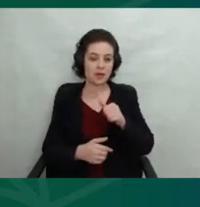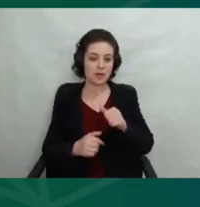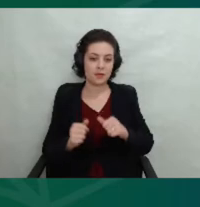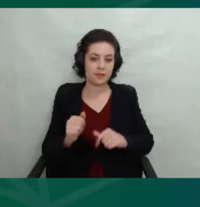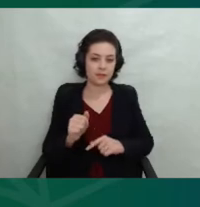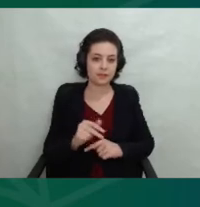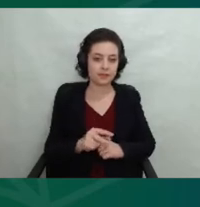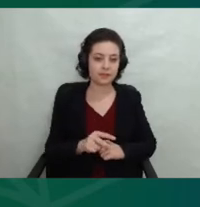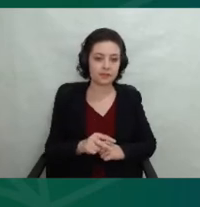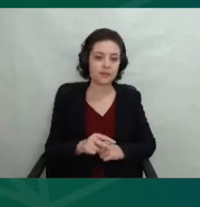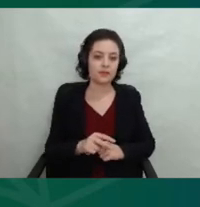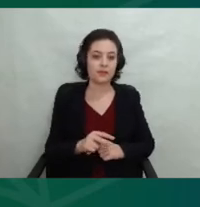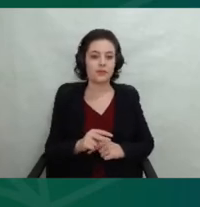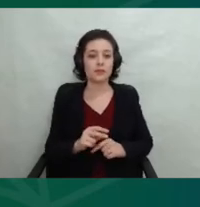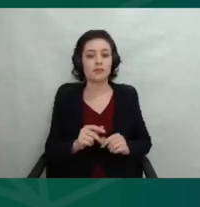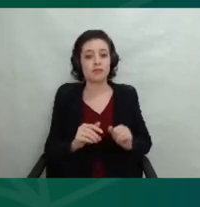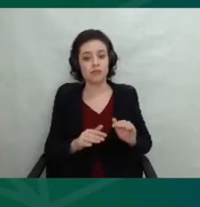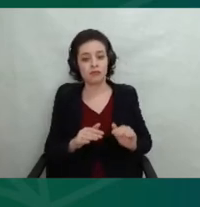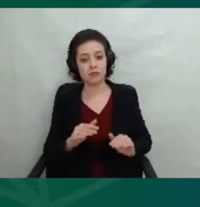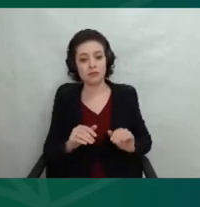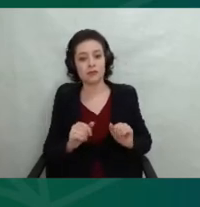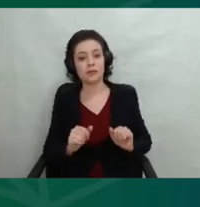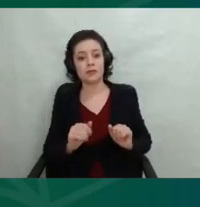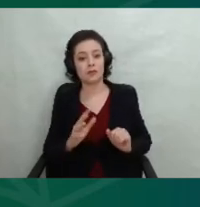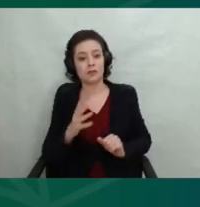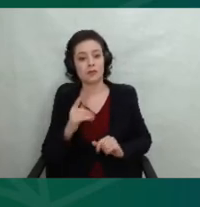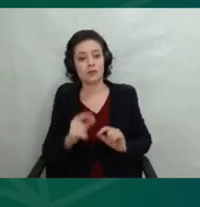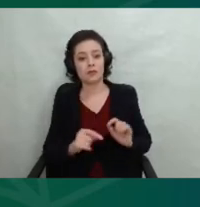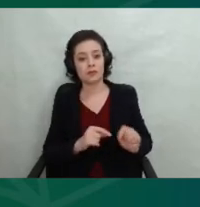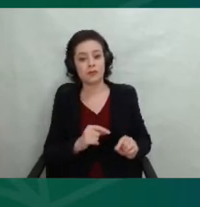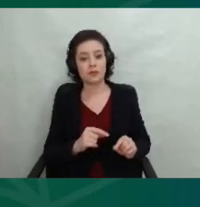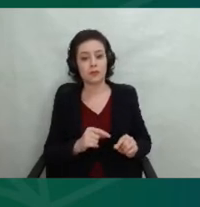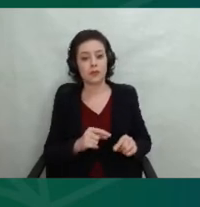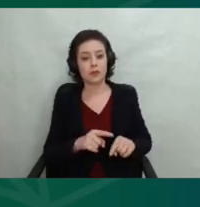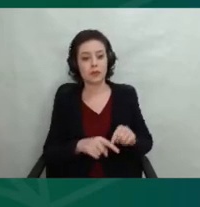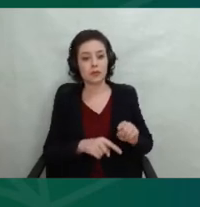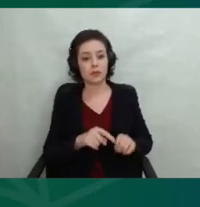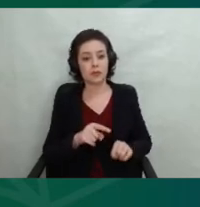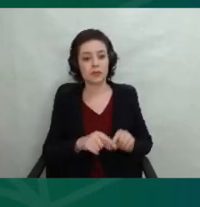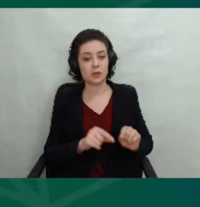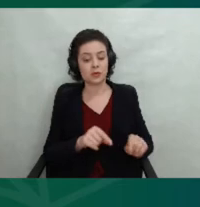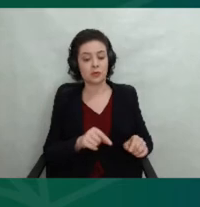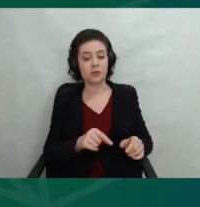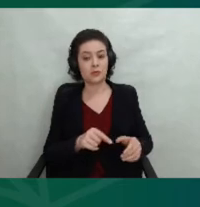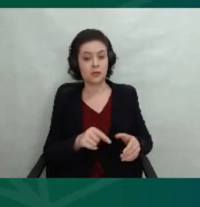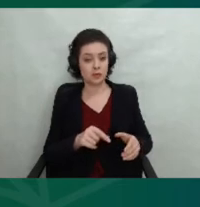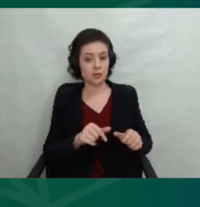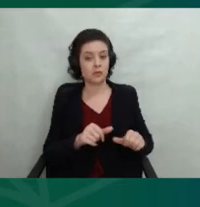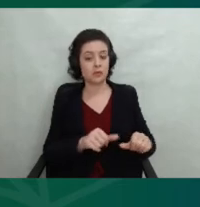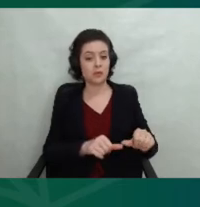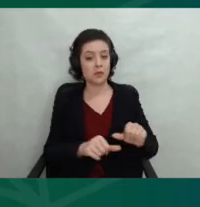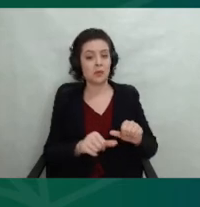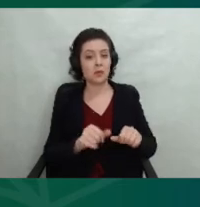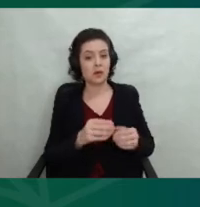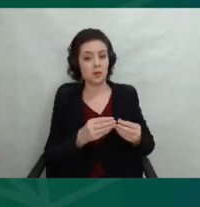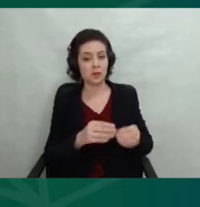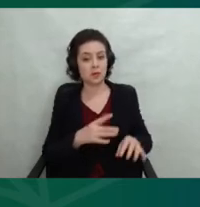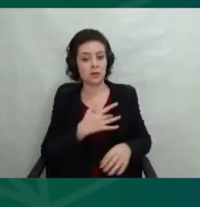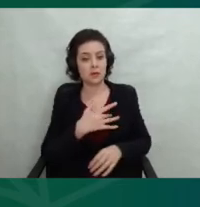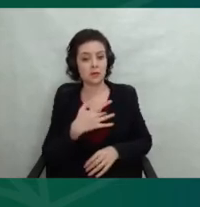pode produzir subprodutos com maior potencial mutagênico. E isso é um grande risco para a